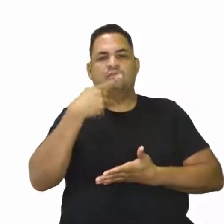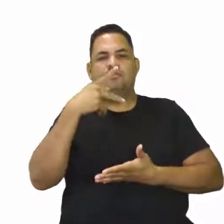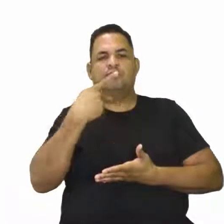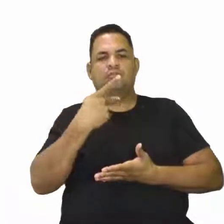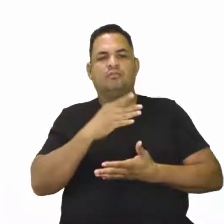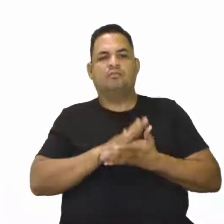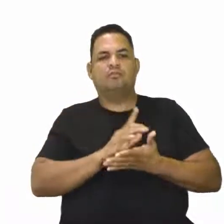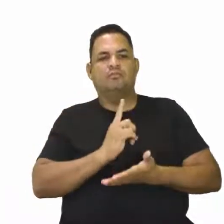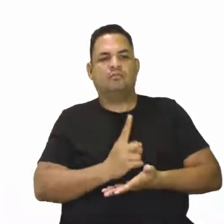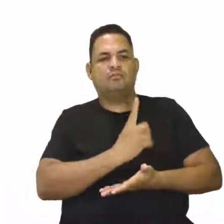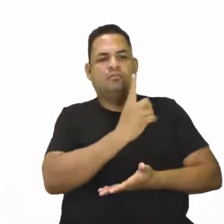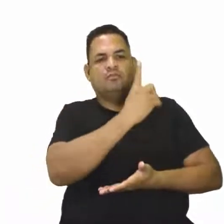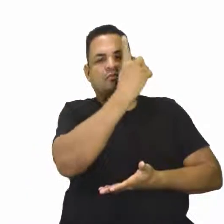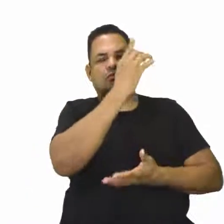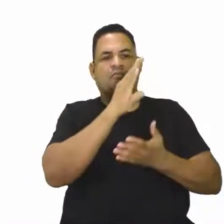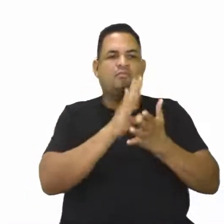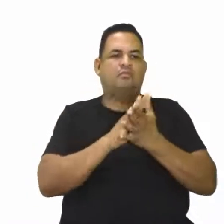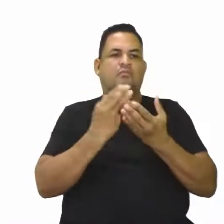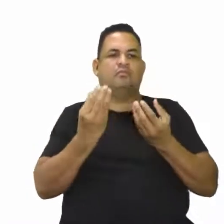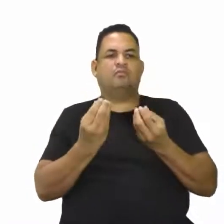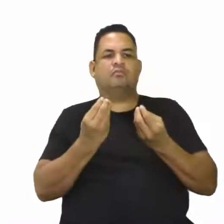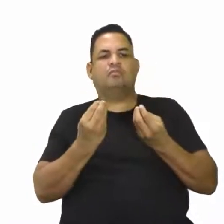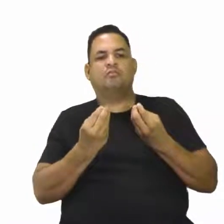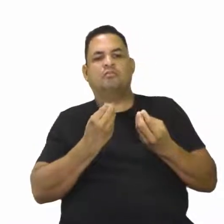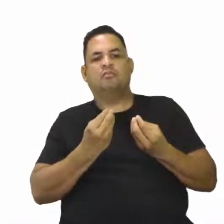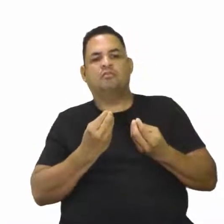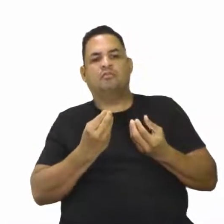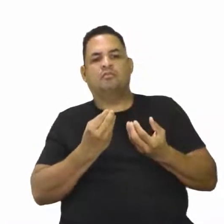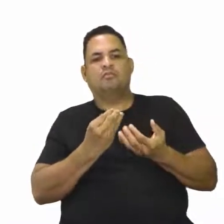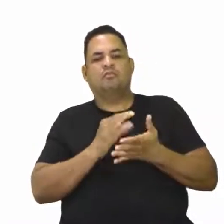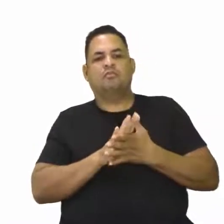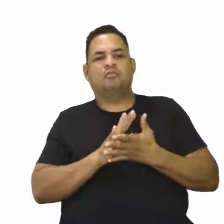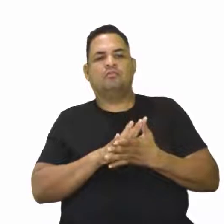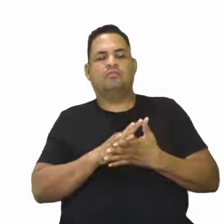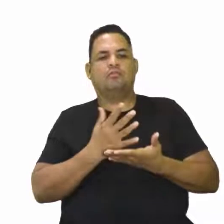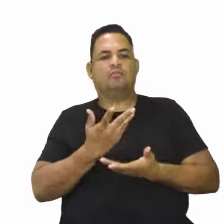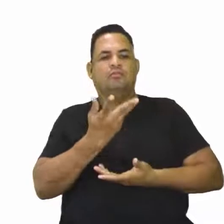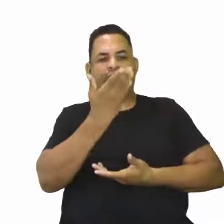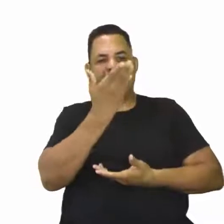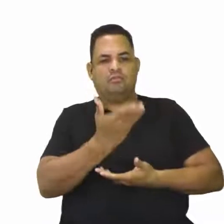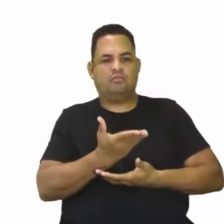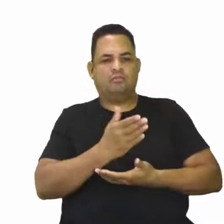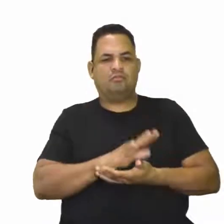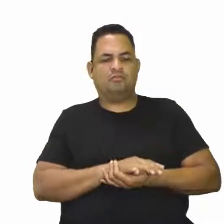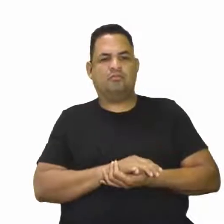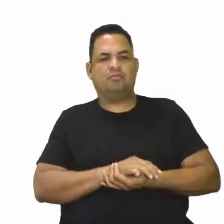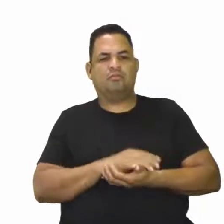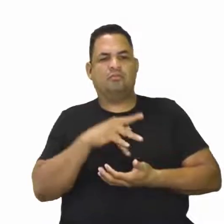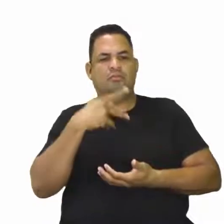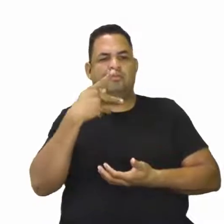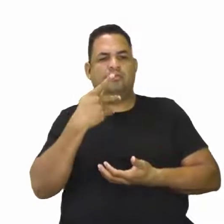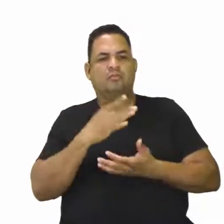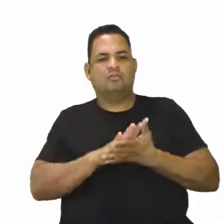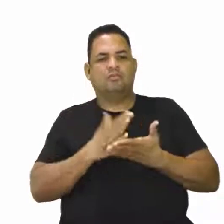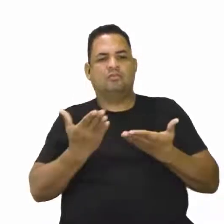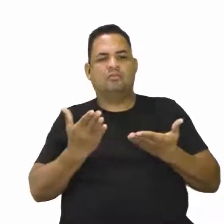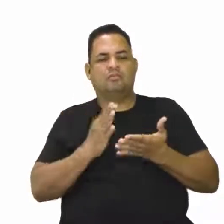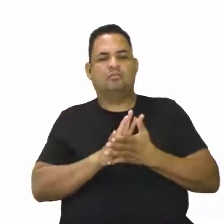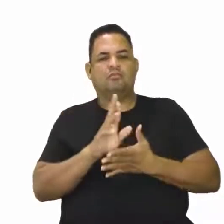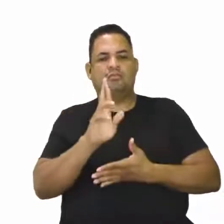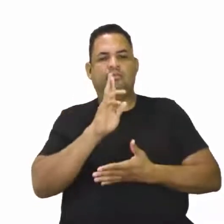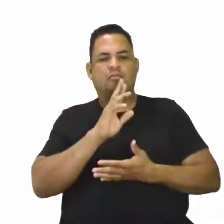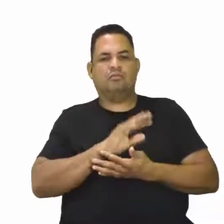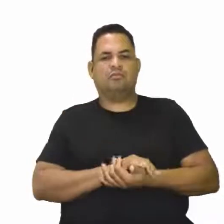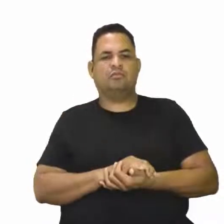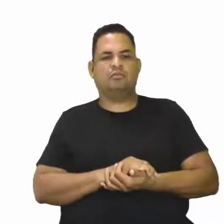da altura, como se fala a descrição aqui, né? Se eu for falar tudinho, eu vou acabar respondendo